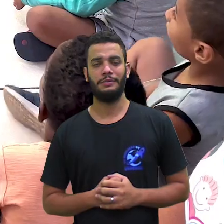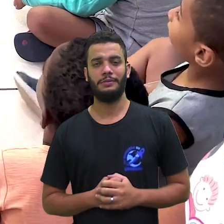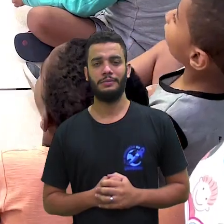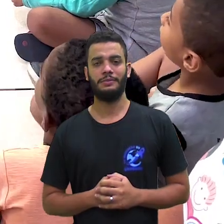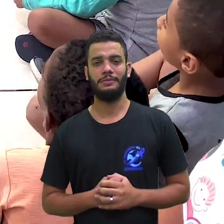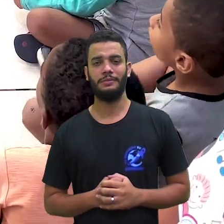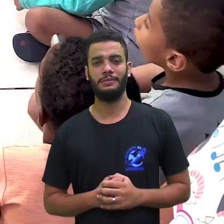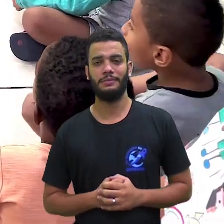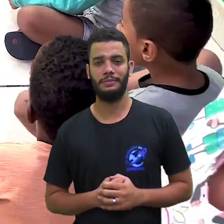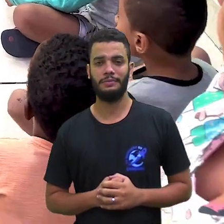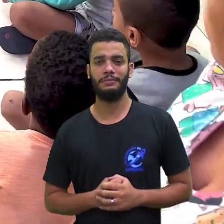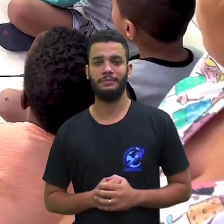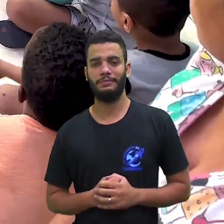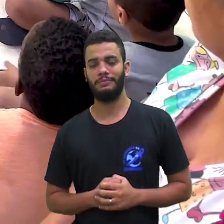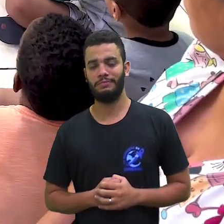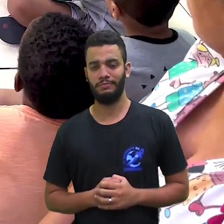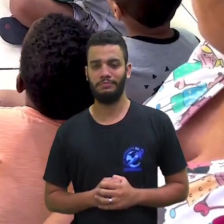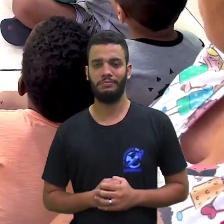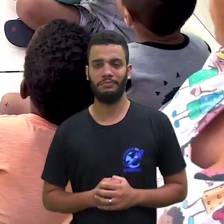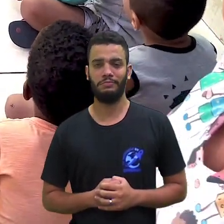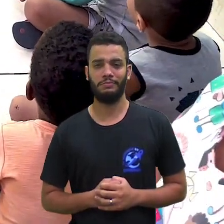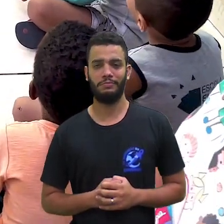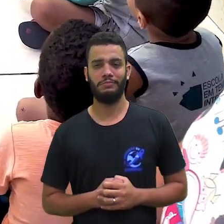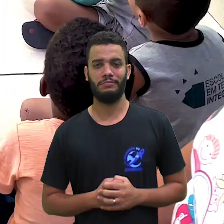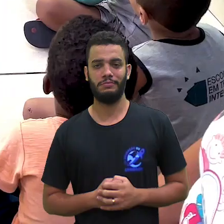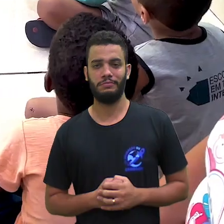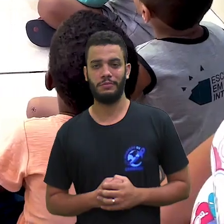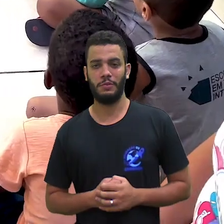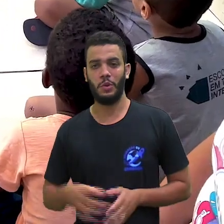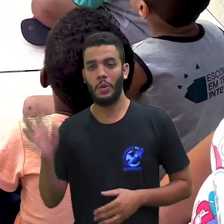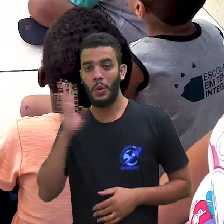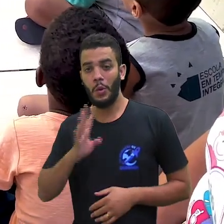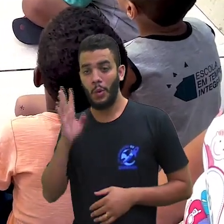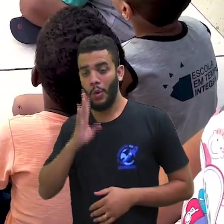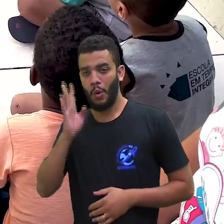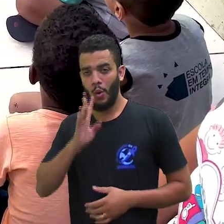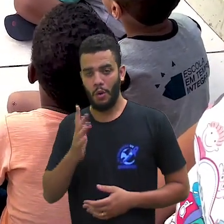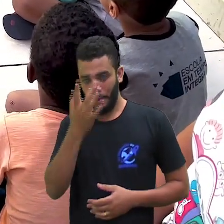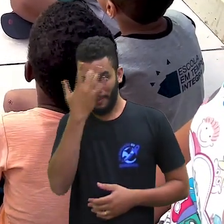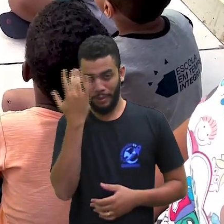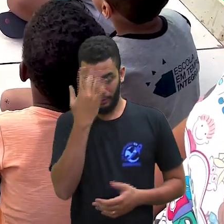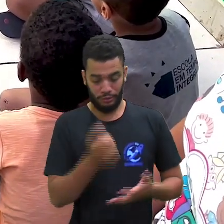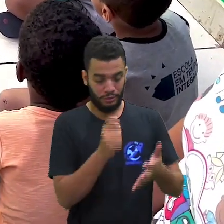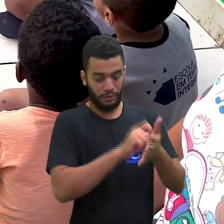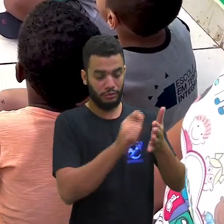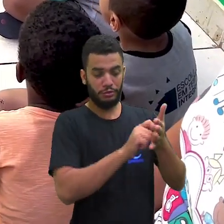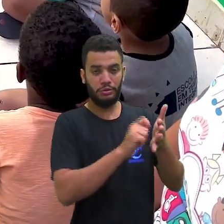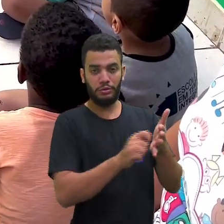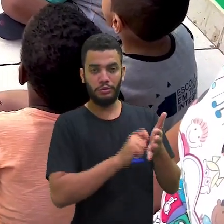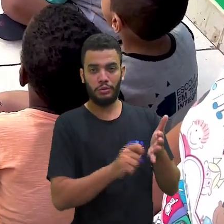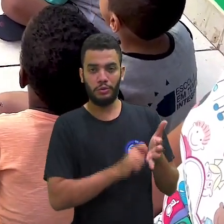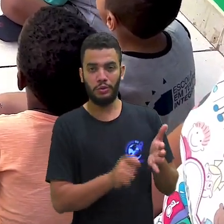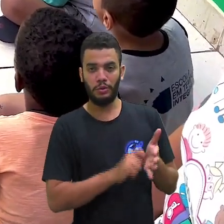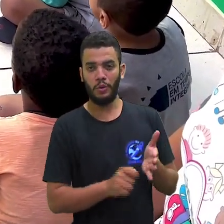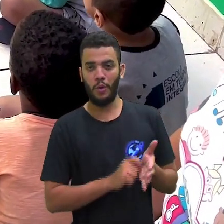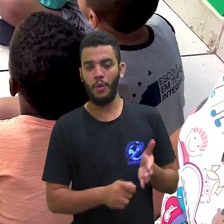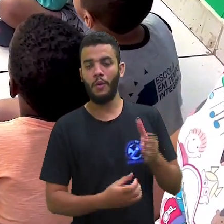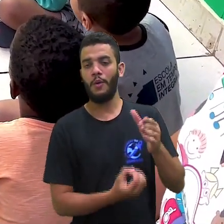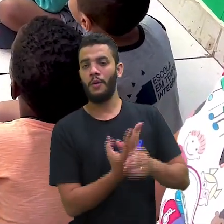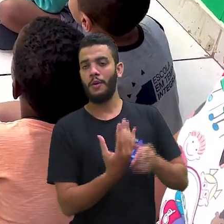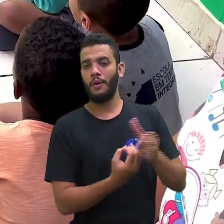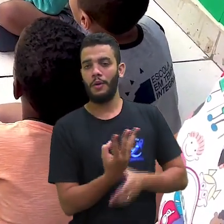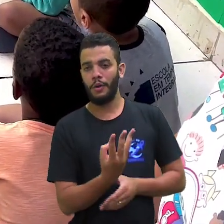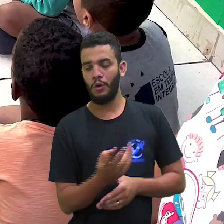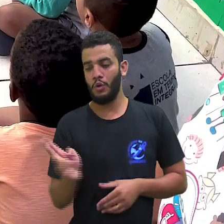Eles viveram felizes para sempre. Olha aqui quem escreveu essa história. Essa aqui, ó, a